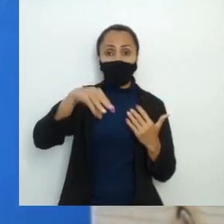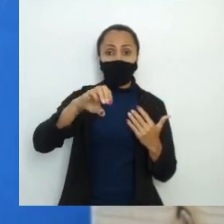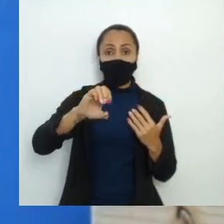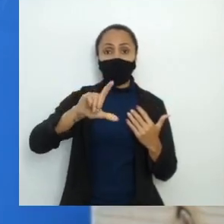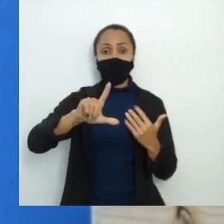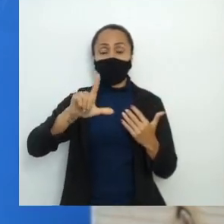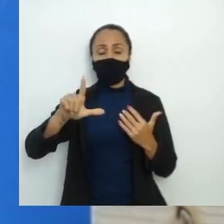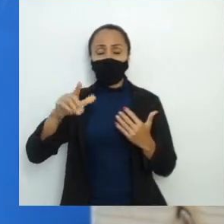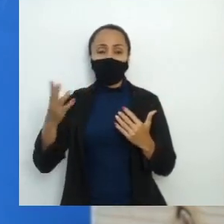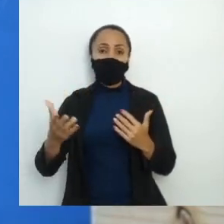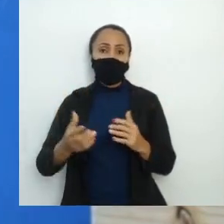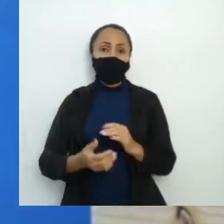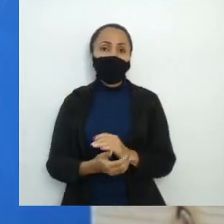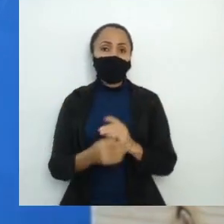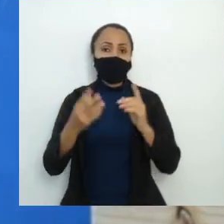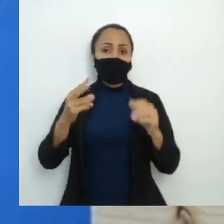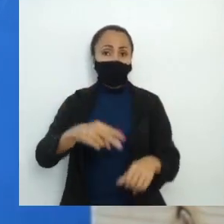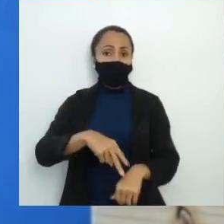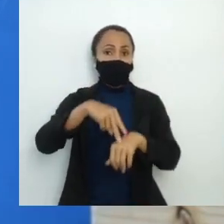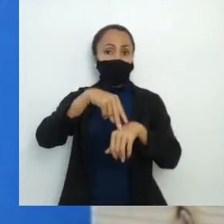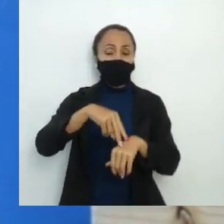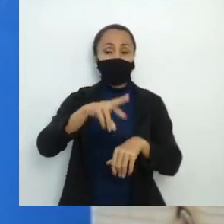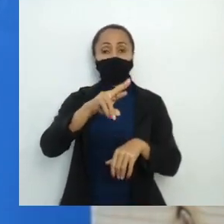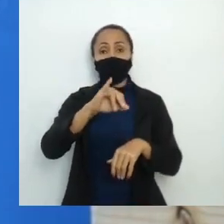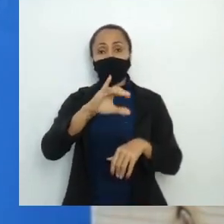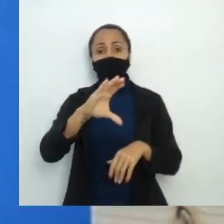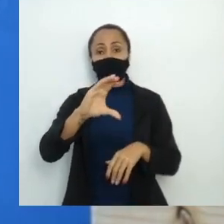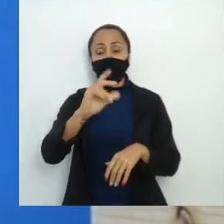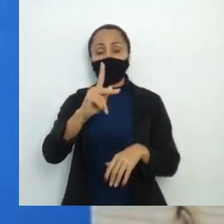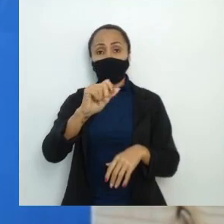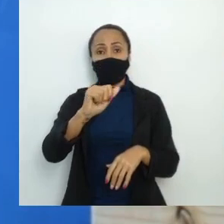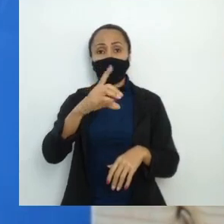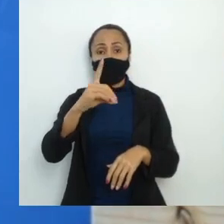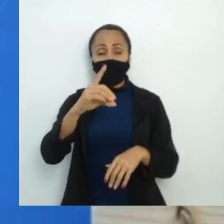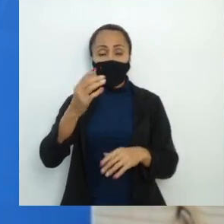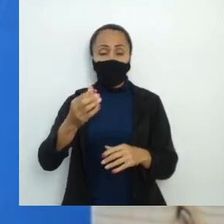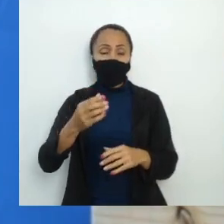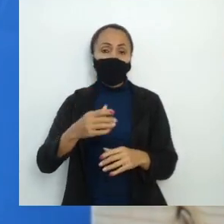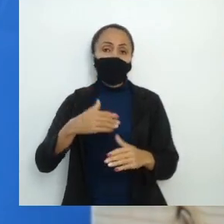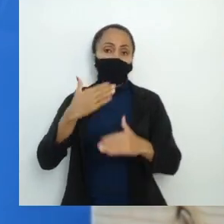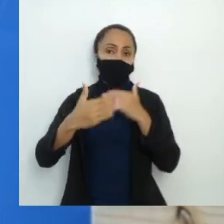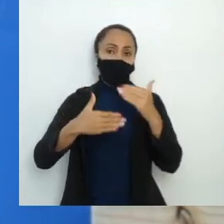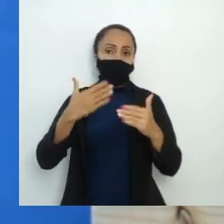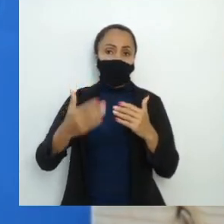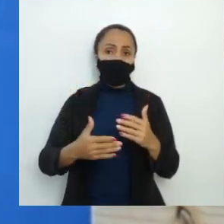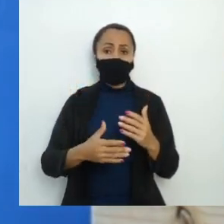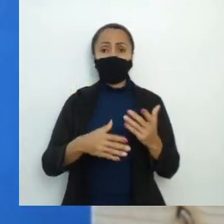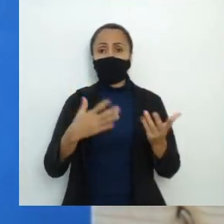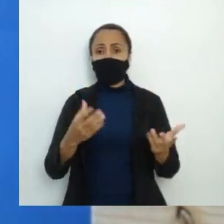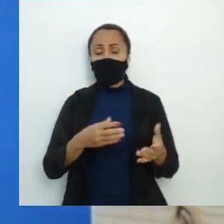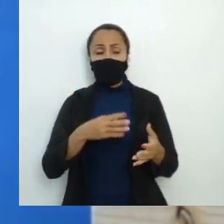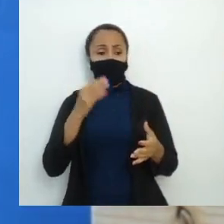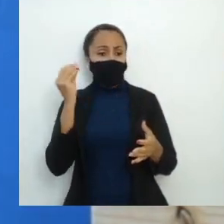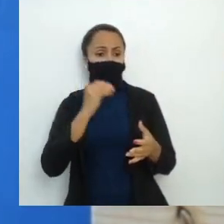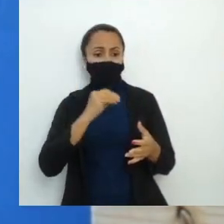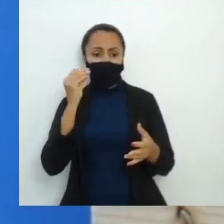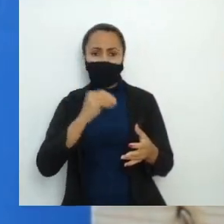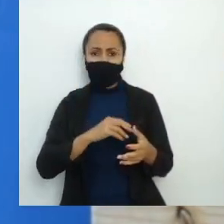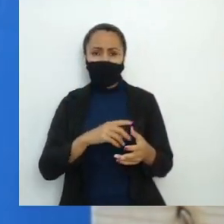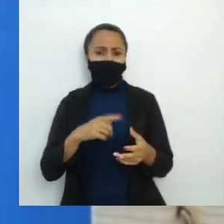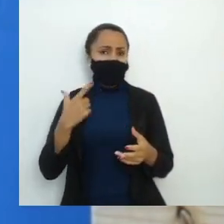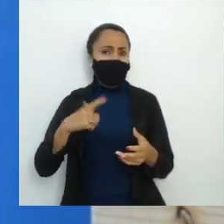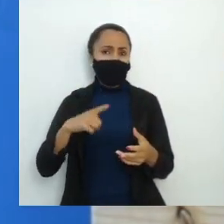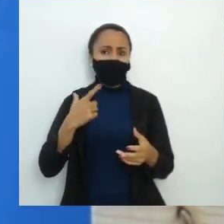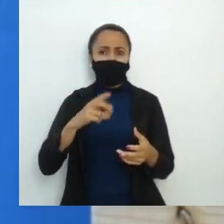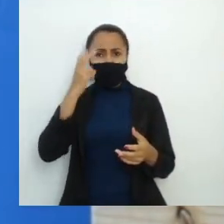inicial, sobe ao poder o Richard, que seria, né, o seu filho, Richard Cromwell, que logo vai mostrar fraqueza e não vai ter aí a capacidade do seu pai